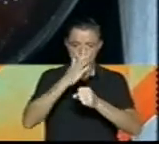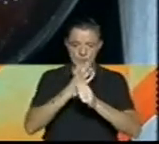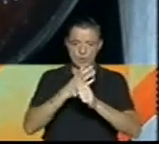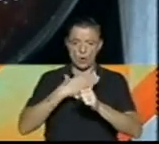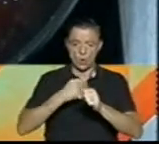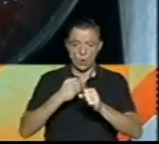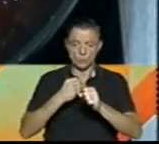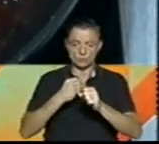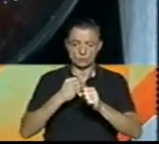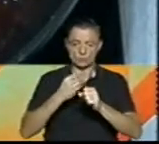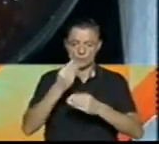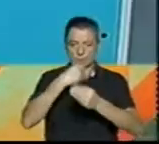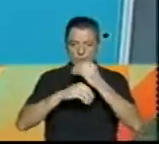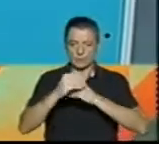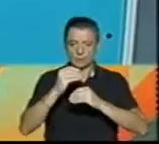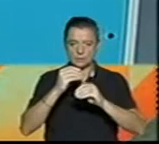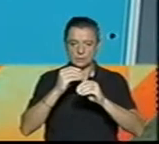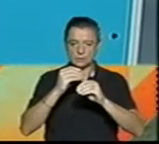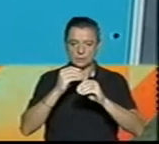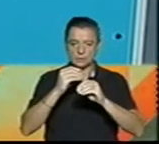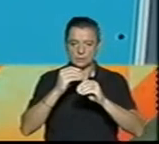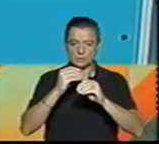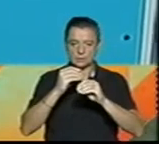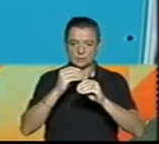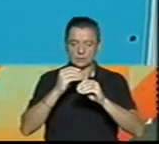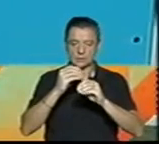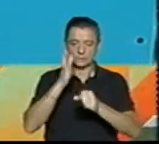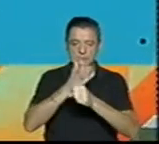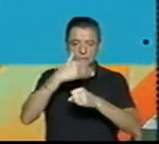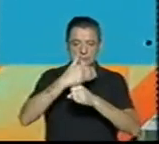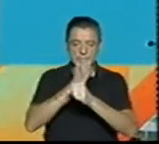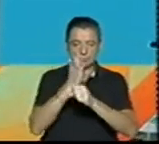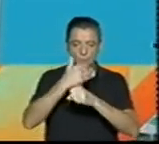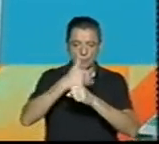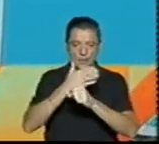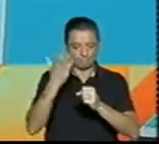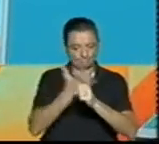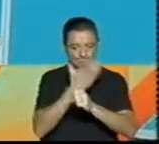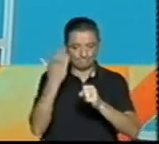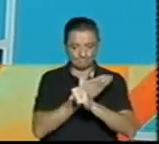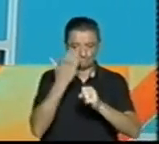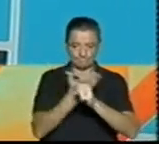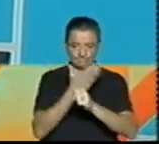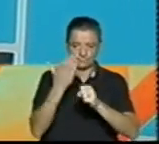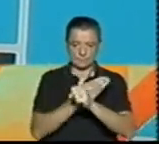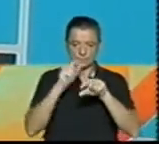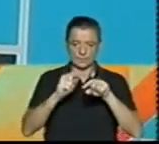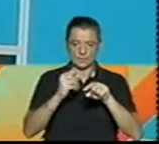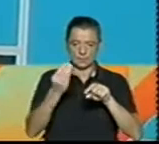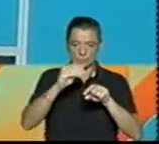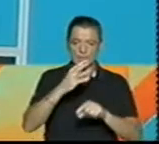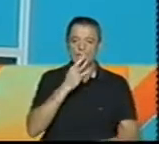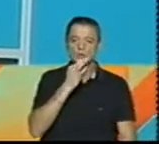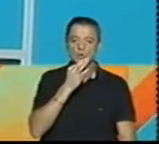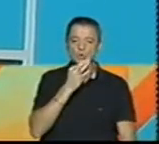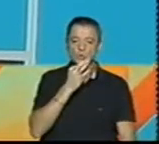gosto depois, ao comer o arroz, sentir estes pedaços grandes de cebola. Nesta pois fase, nós vamos juntar cada um bocadinho de